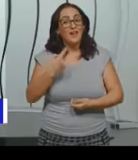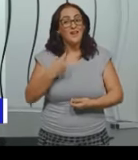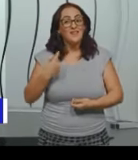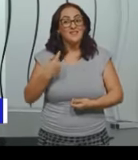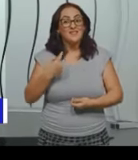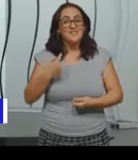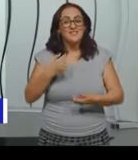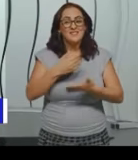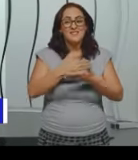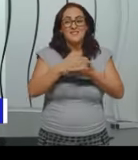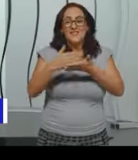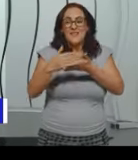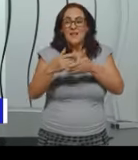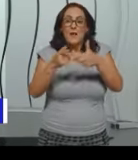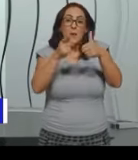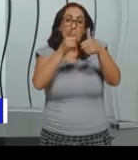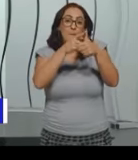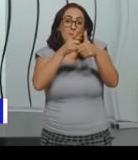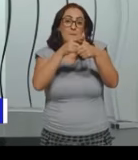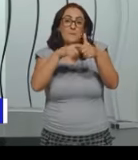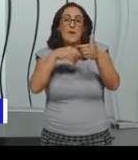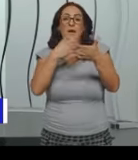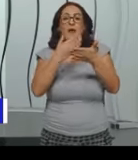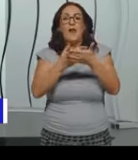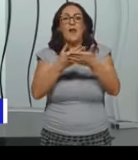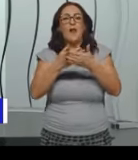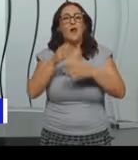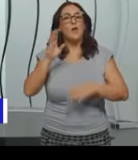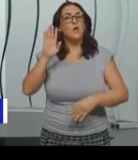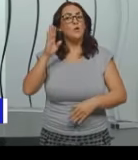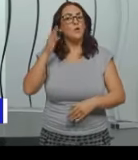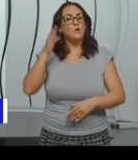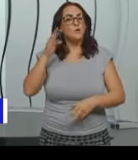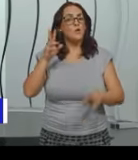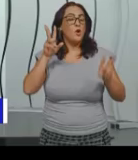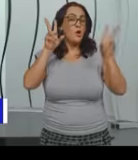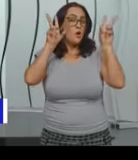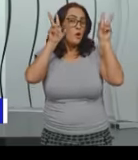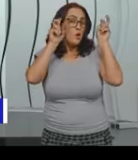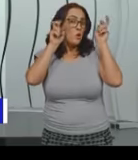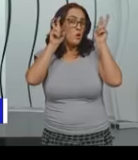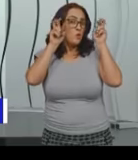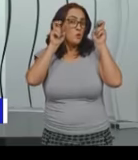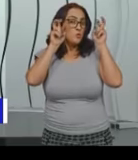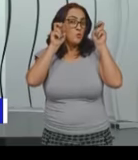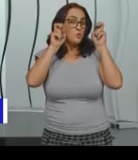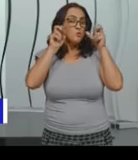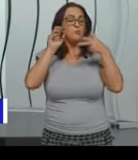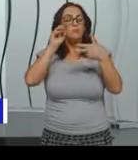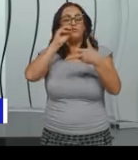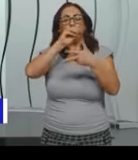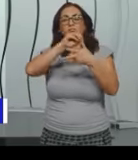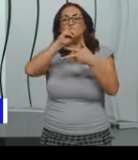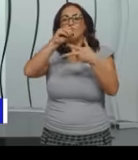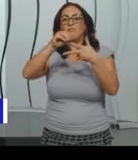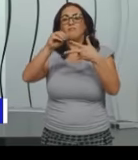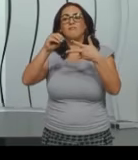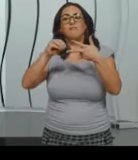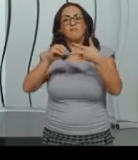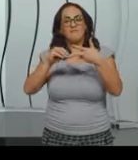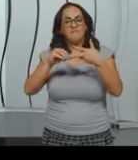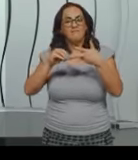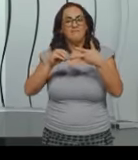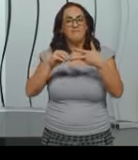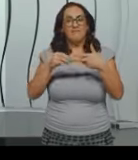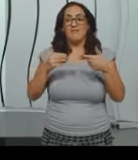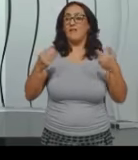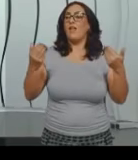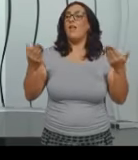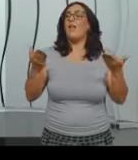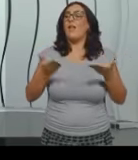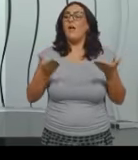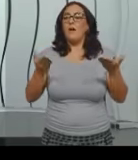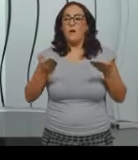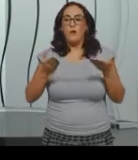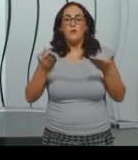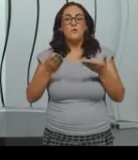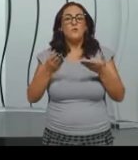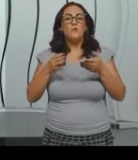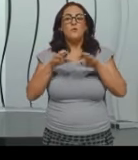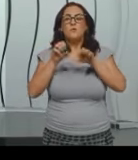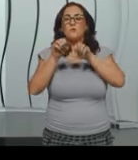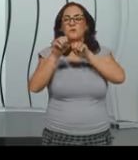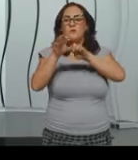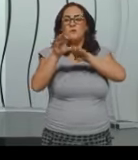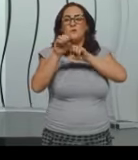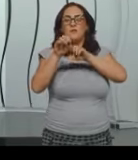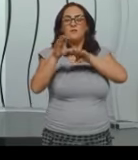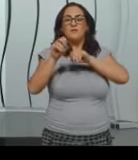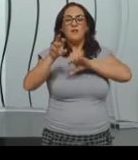nossa primeira aula de Biologia com assuntos relacionados ao Enem. Nossa aula de hoje, nós vamos trabalhar